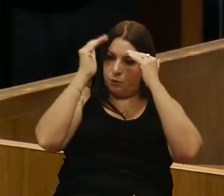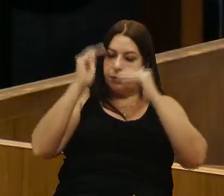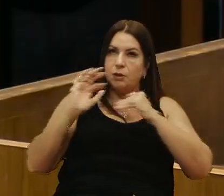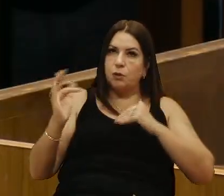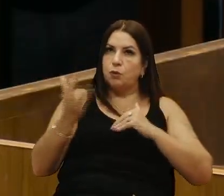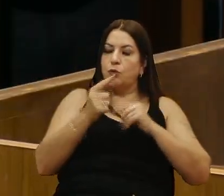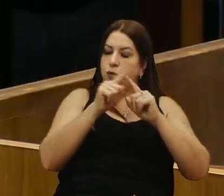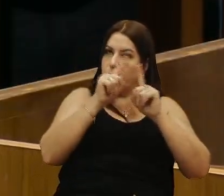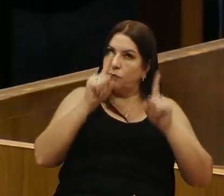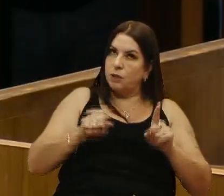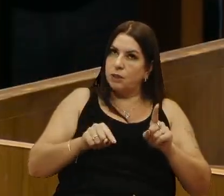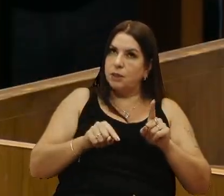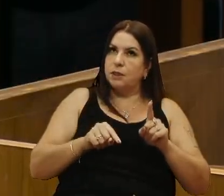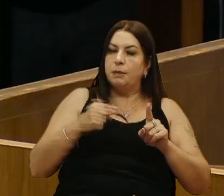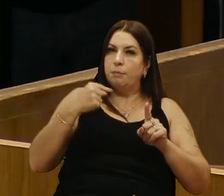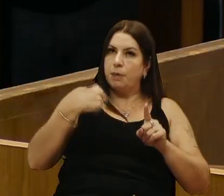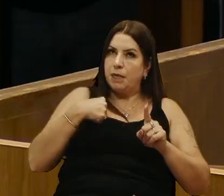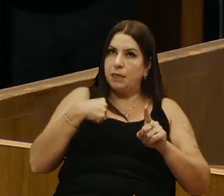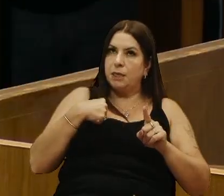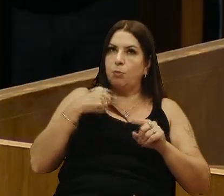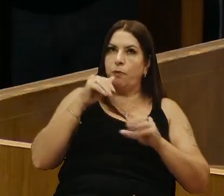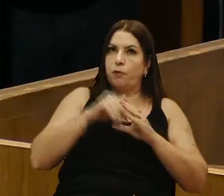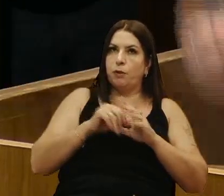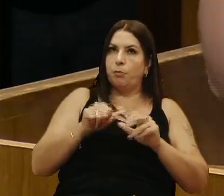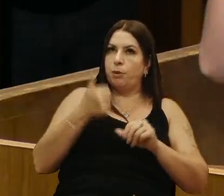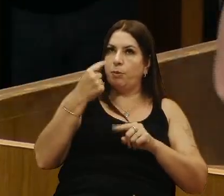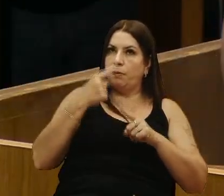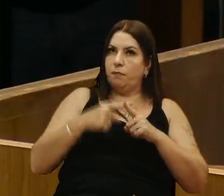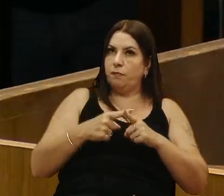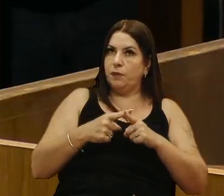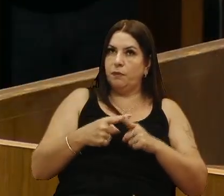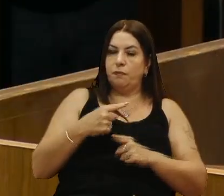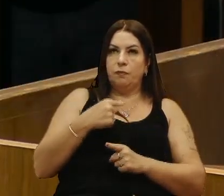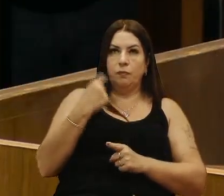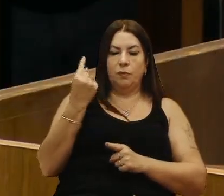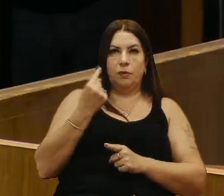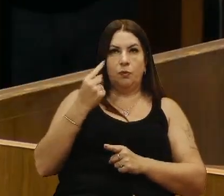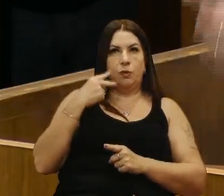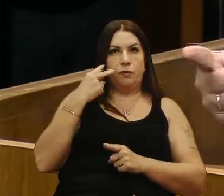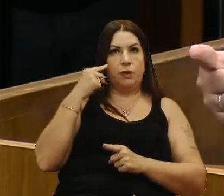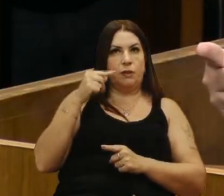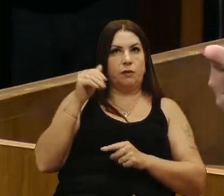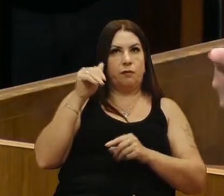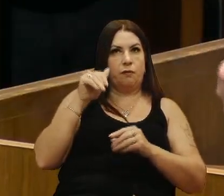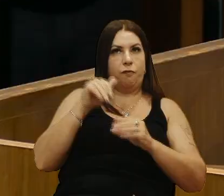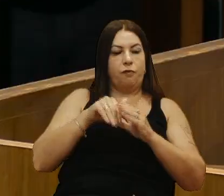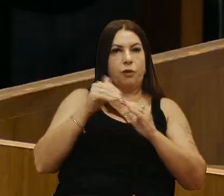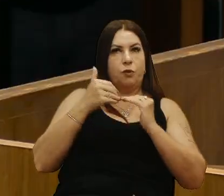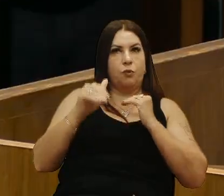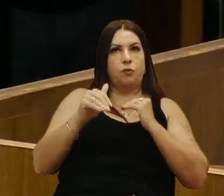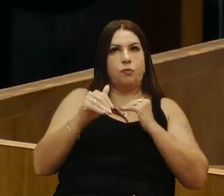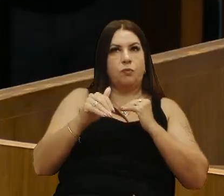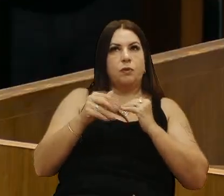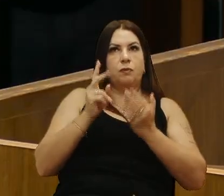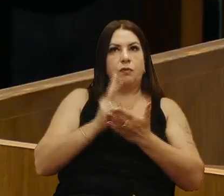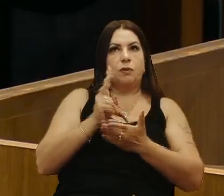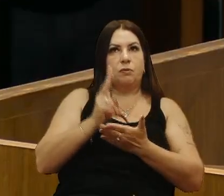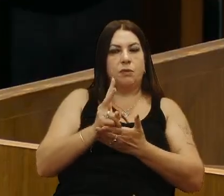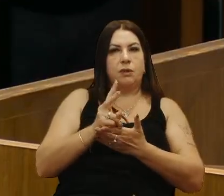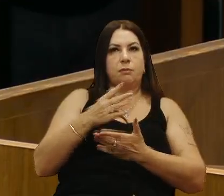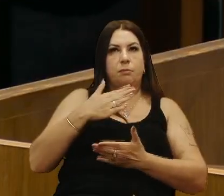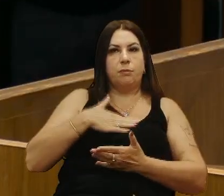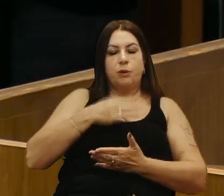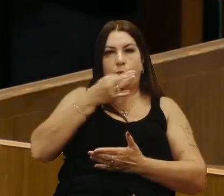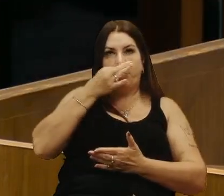todos os servidores, mas eu, como votei na primeira vez, e fui a única vereadora a votar contrário, vou manter a